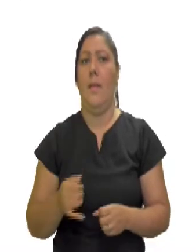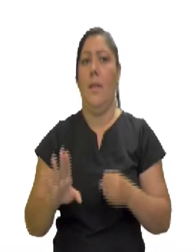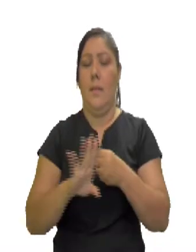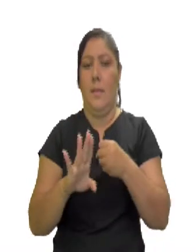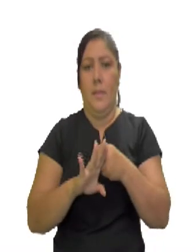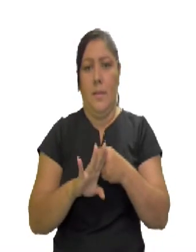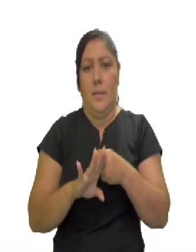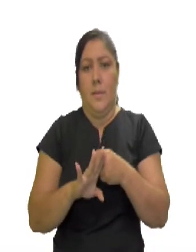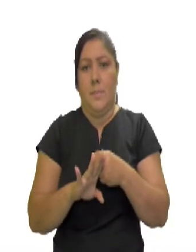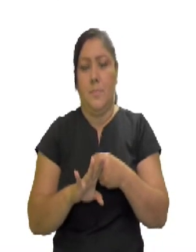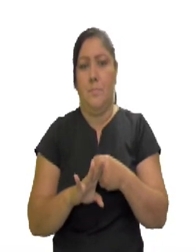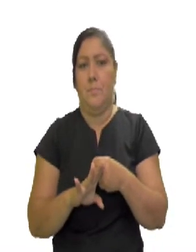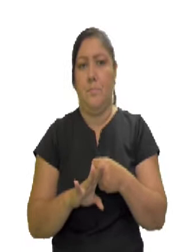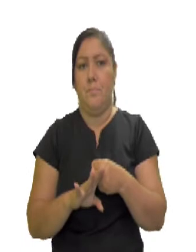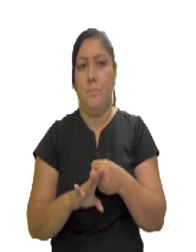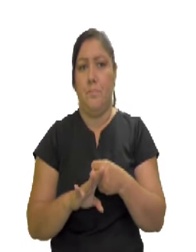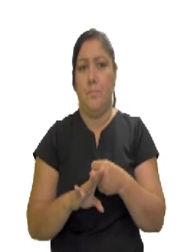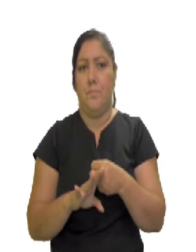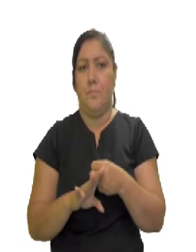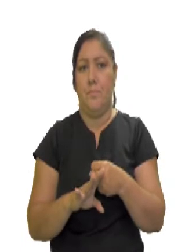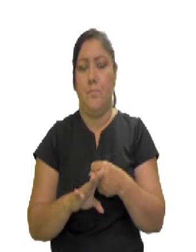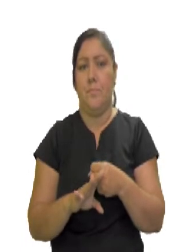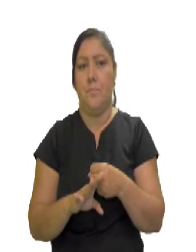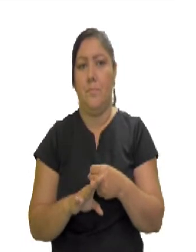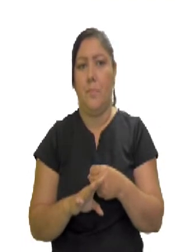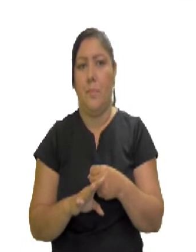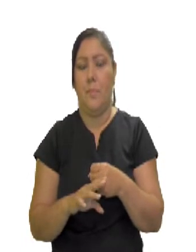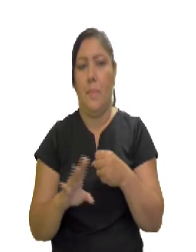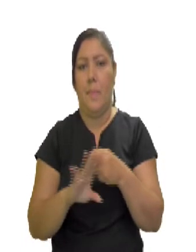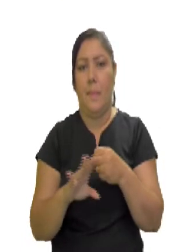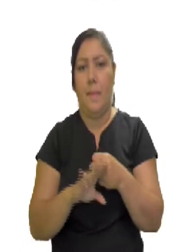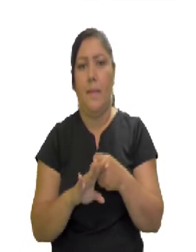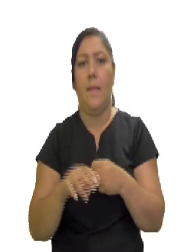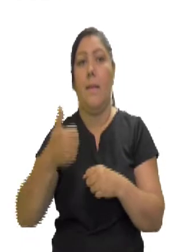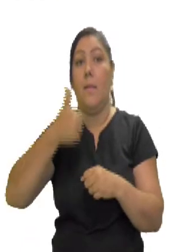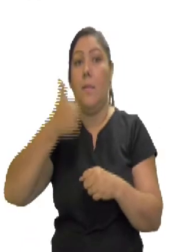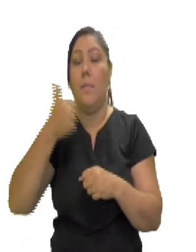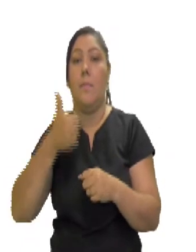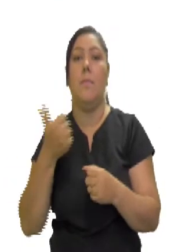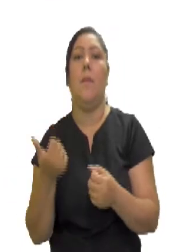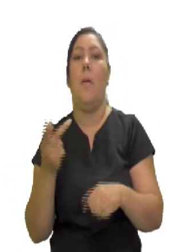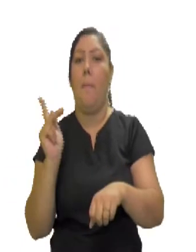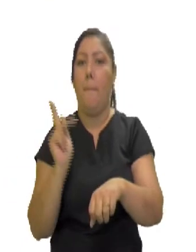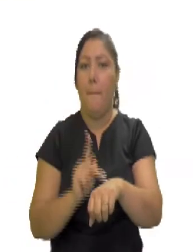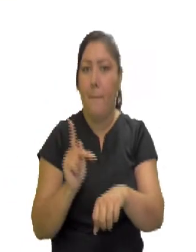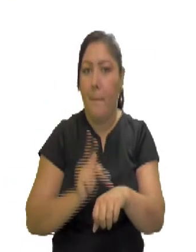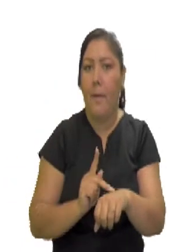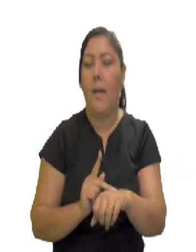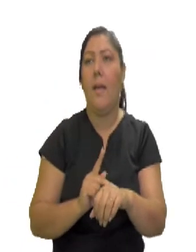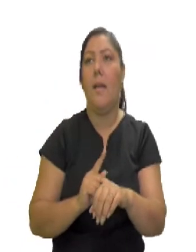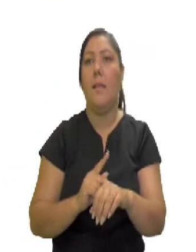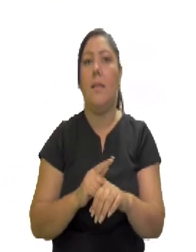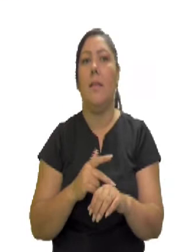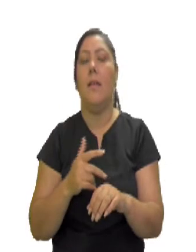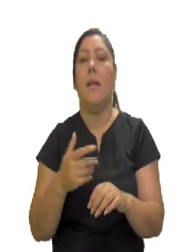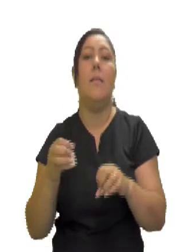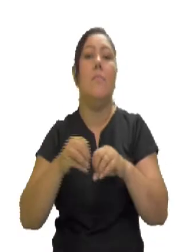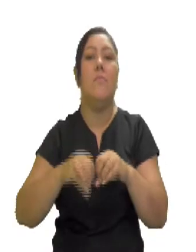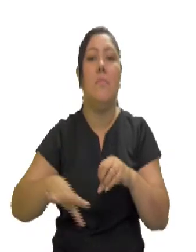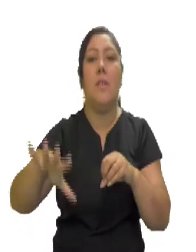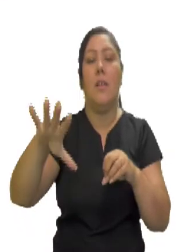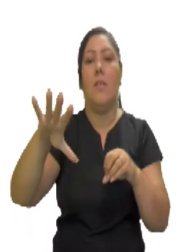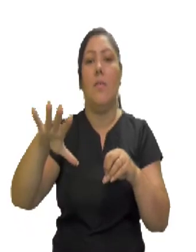pedra. Derivado, pedreira, pedreiro e por aí vai.